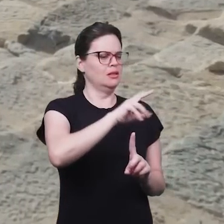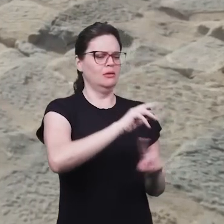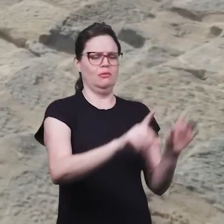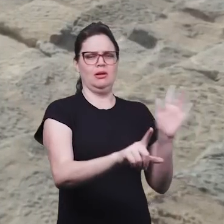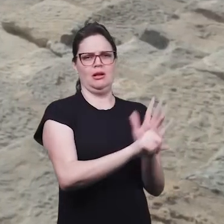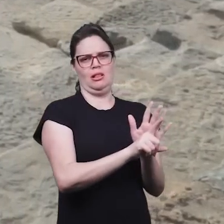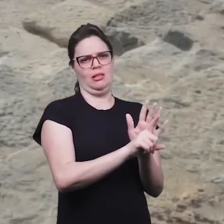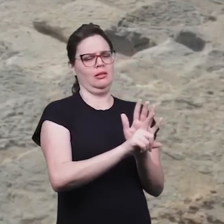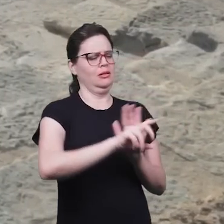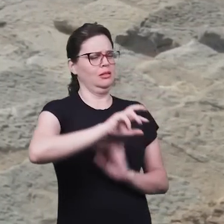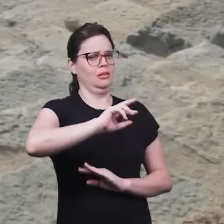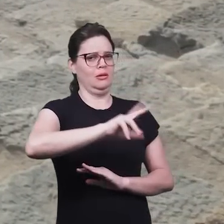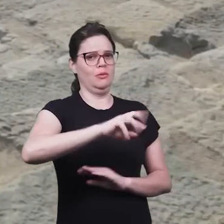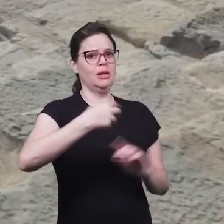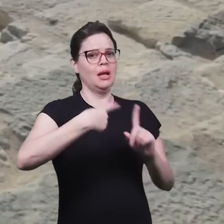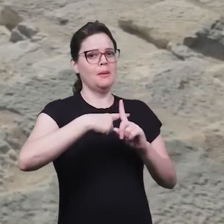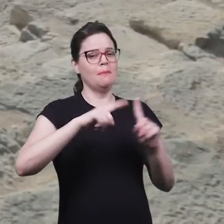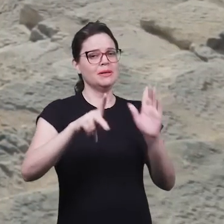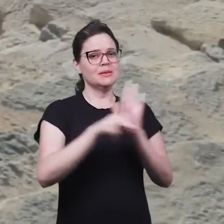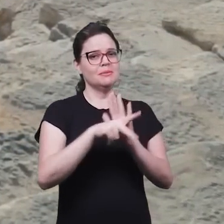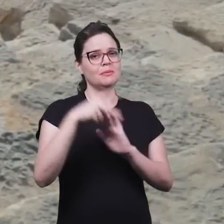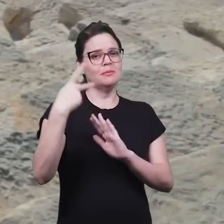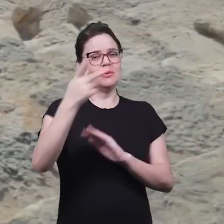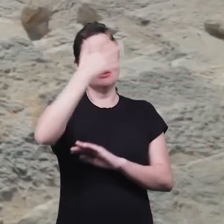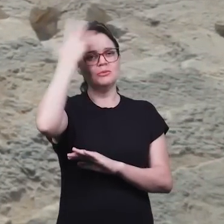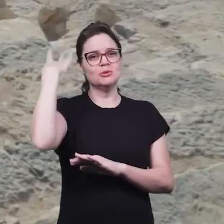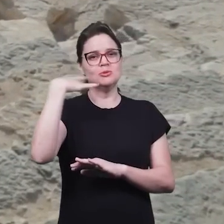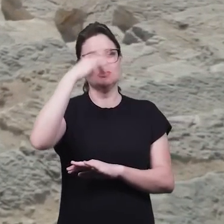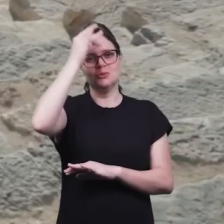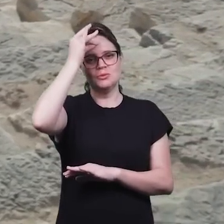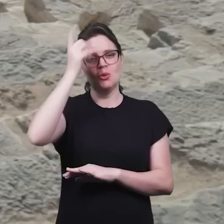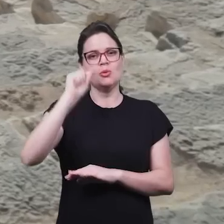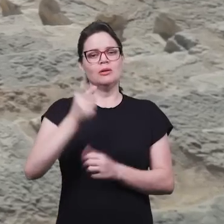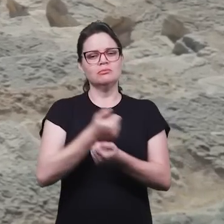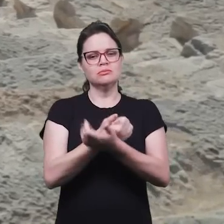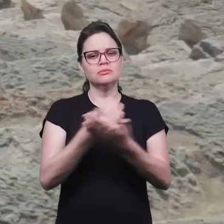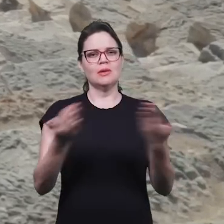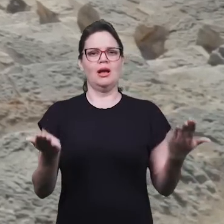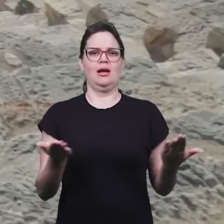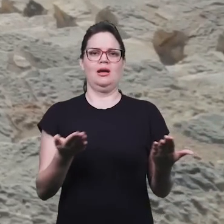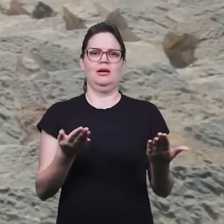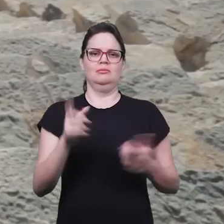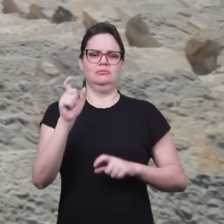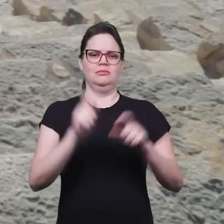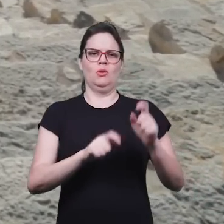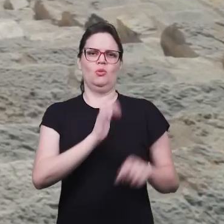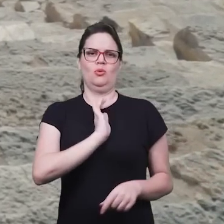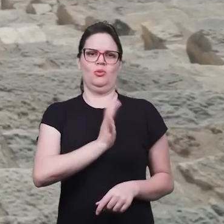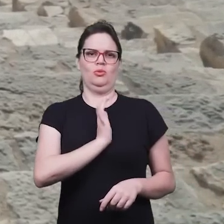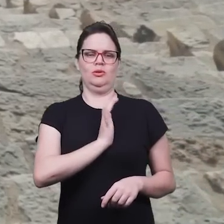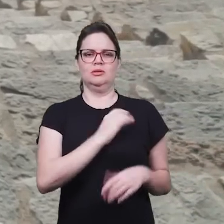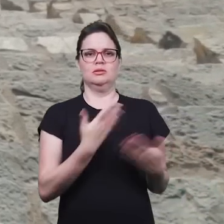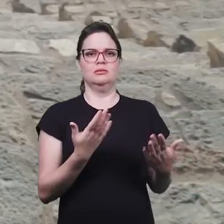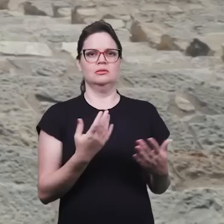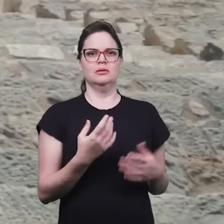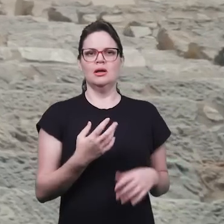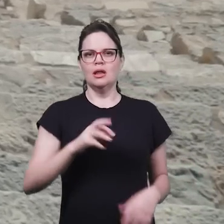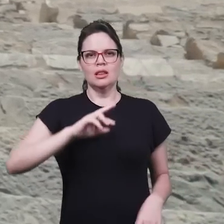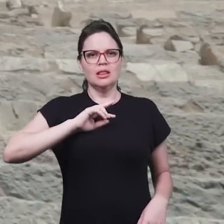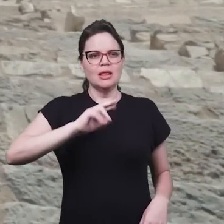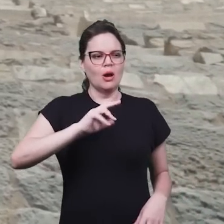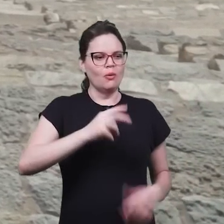lei, mas aquilo que veio para o coração do homem. Não era aquilo que você tinha que